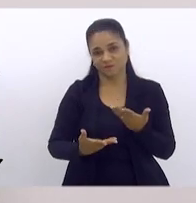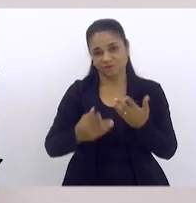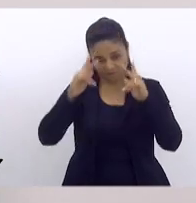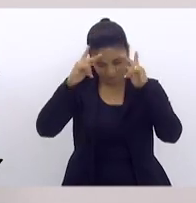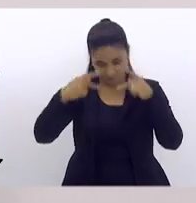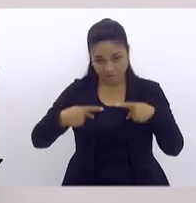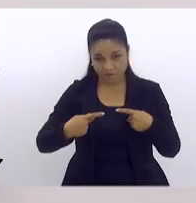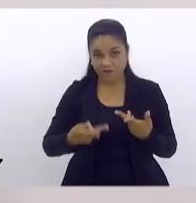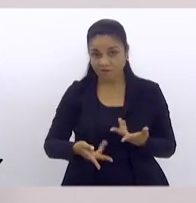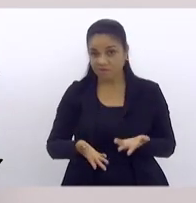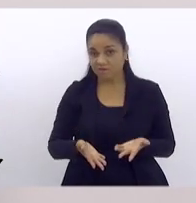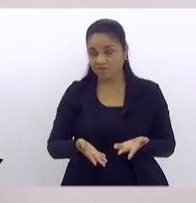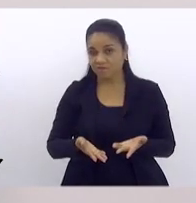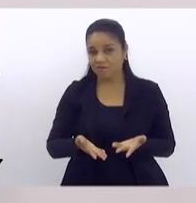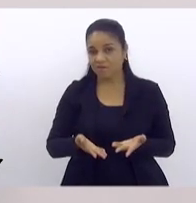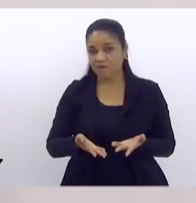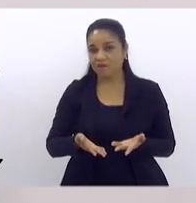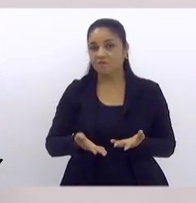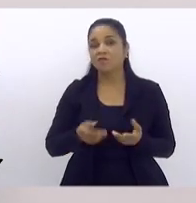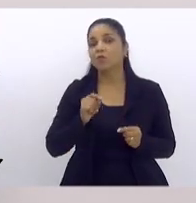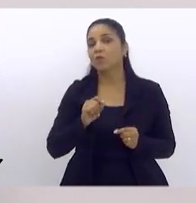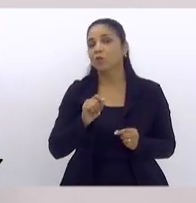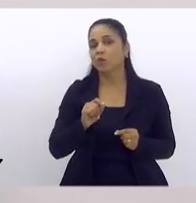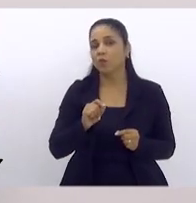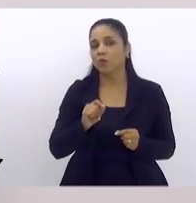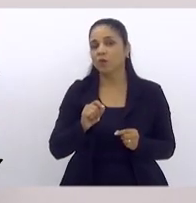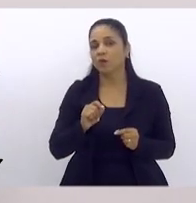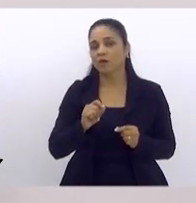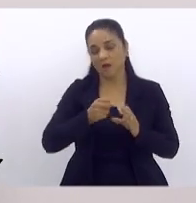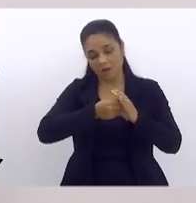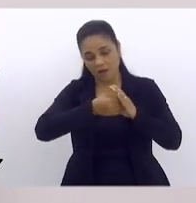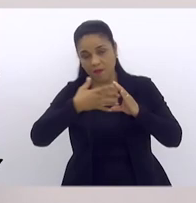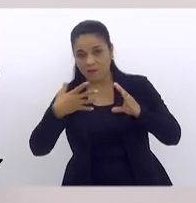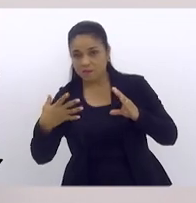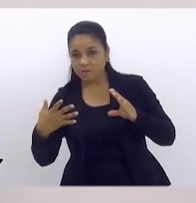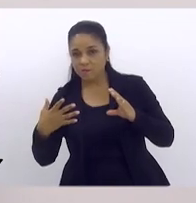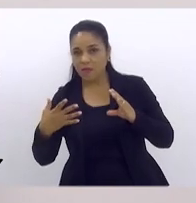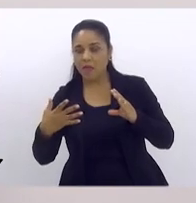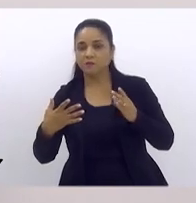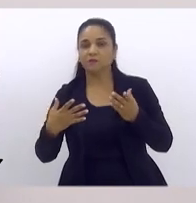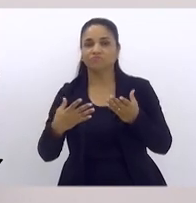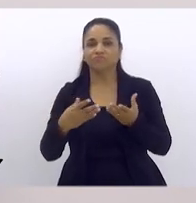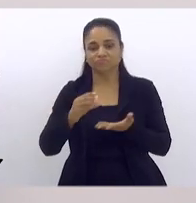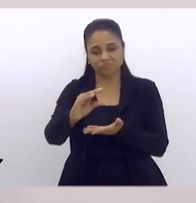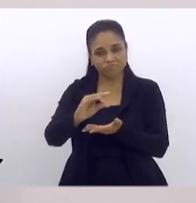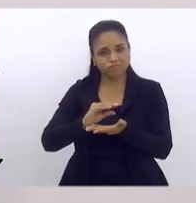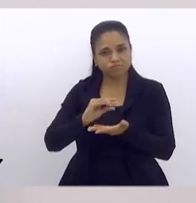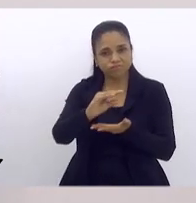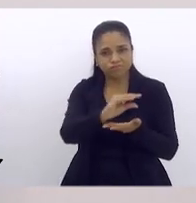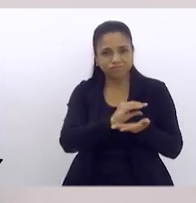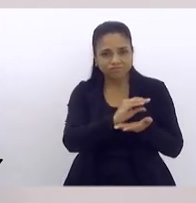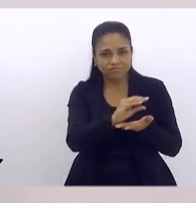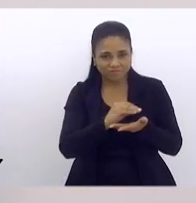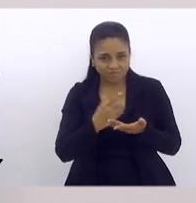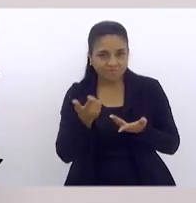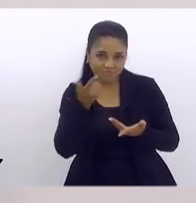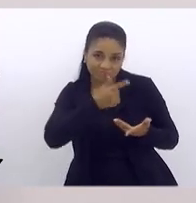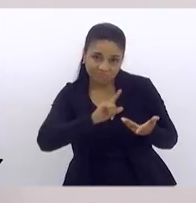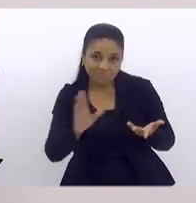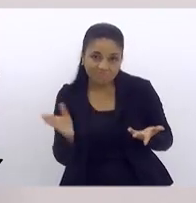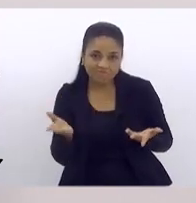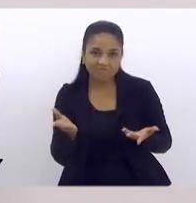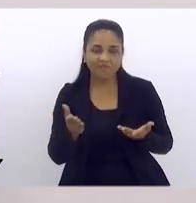Estão levando aspectos da produtividade qualquer aspecto que você quiser